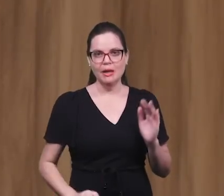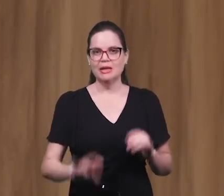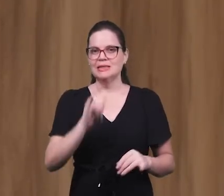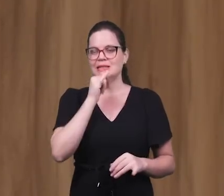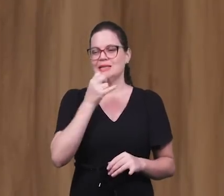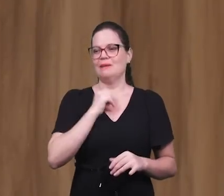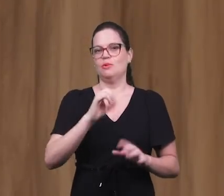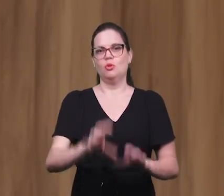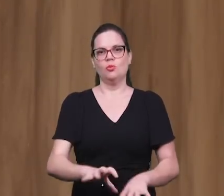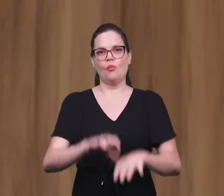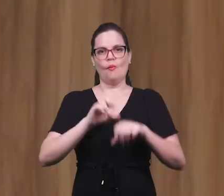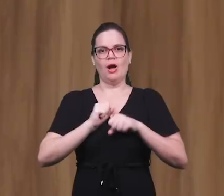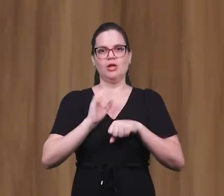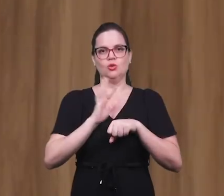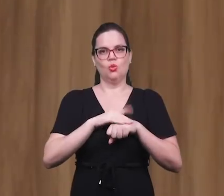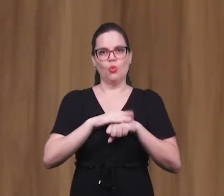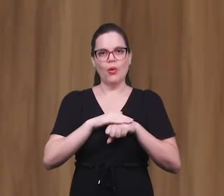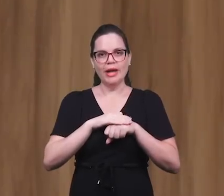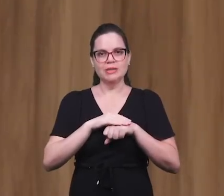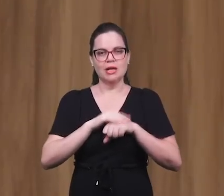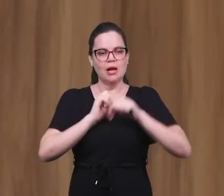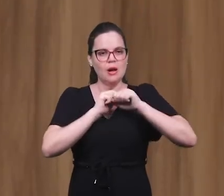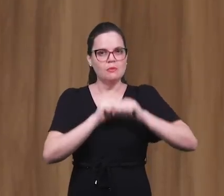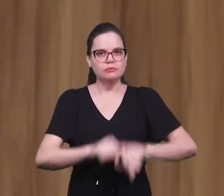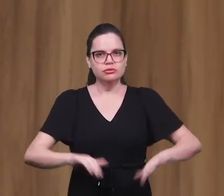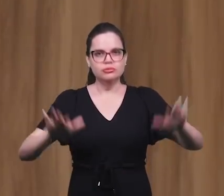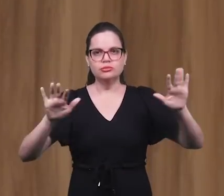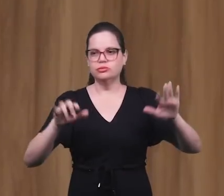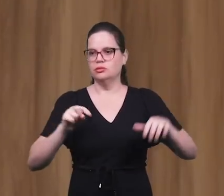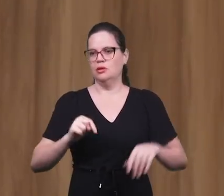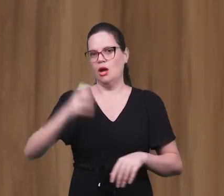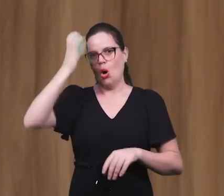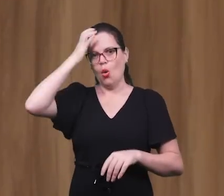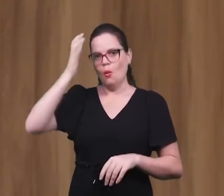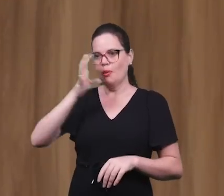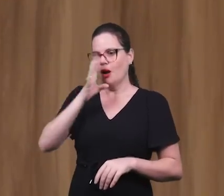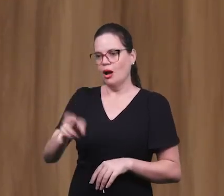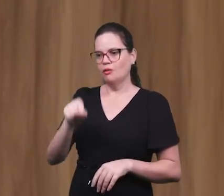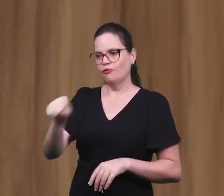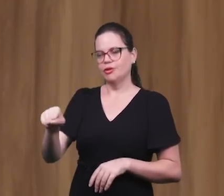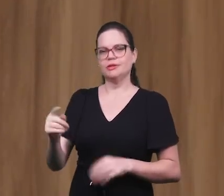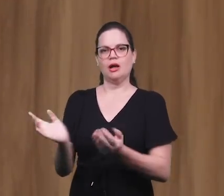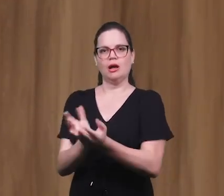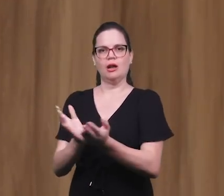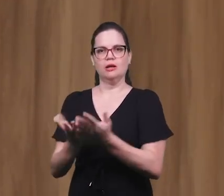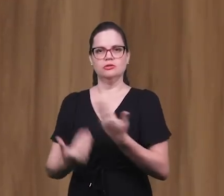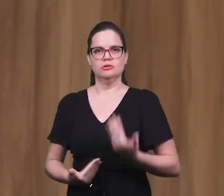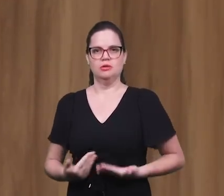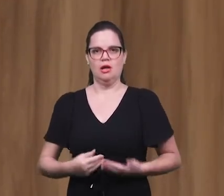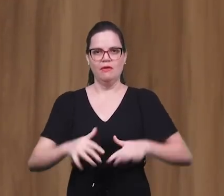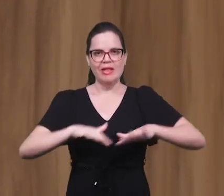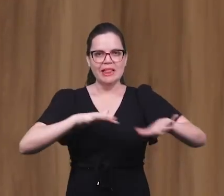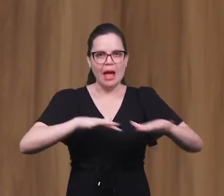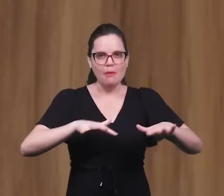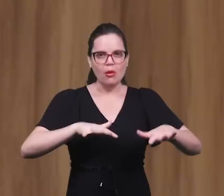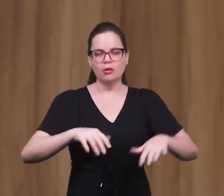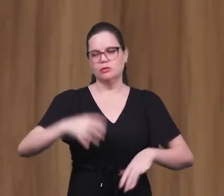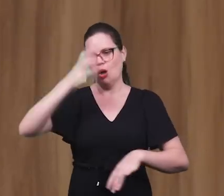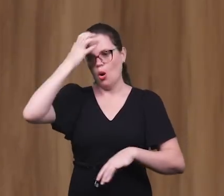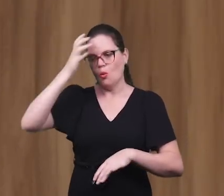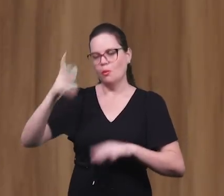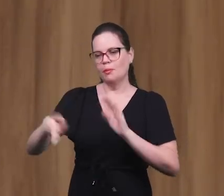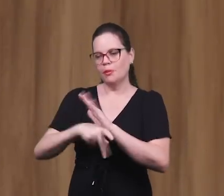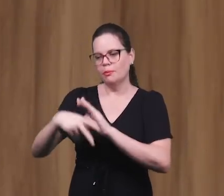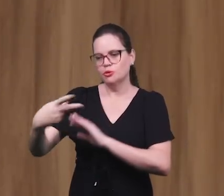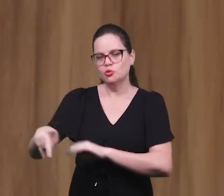epidemia, eram culpados. Está vindo essa epidemia aí, esse terremoto, aconteceu um terremoto, eles são culpados desse terremoto. Então, motivos arrumavam